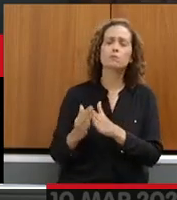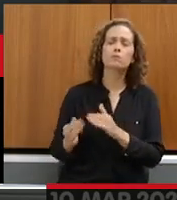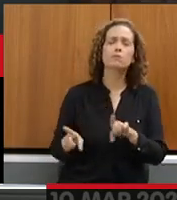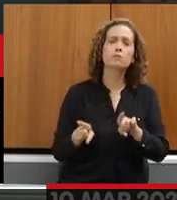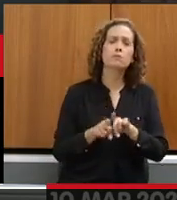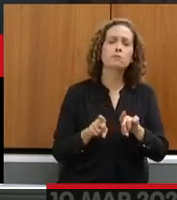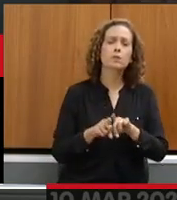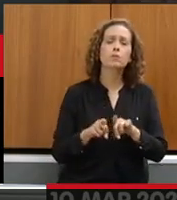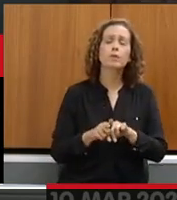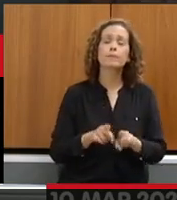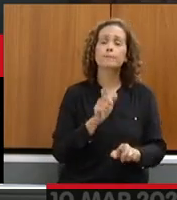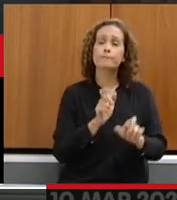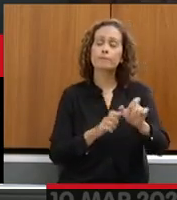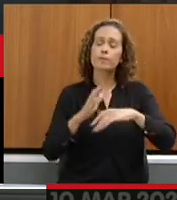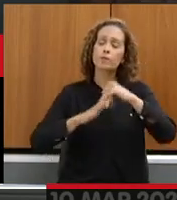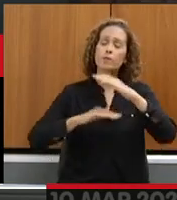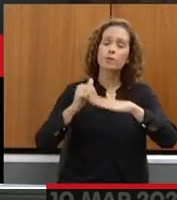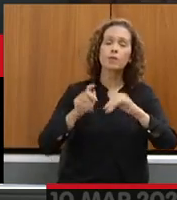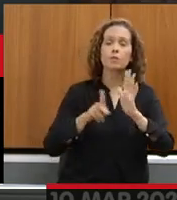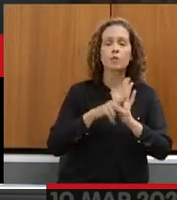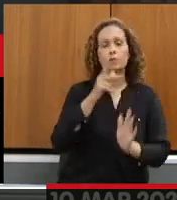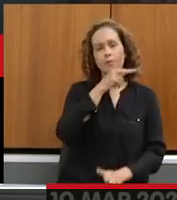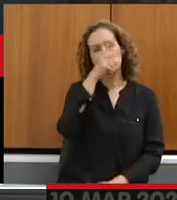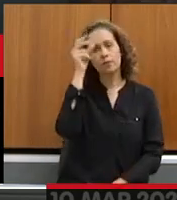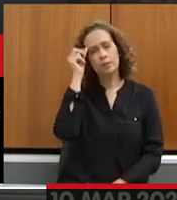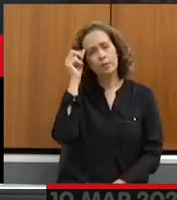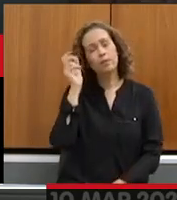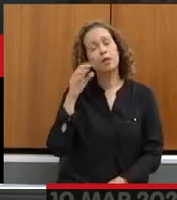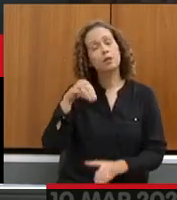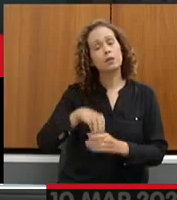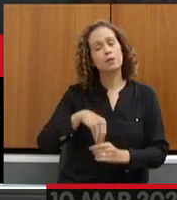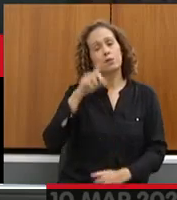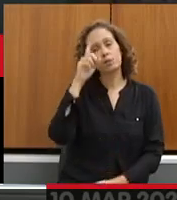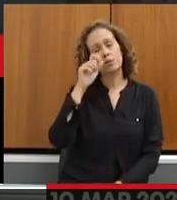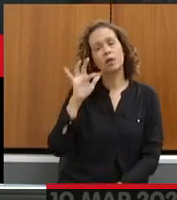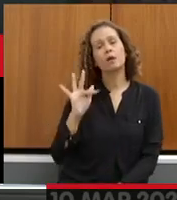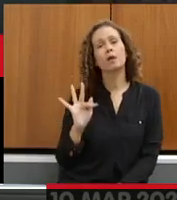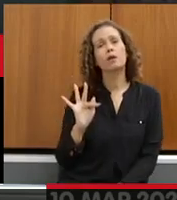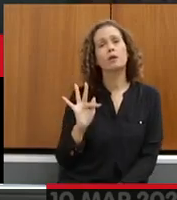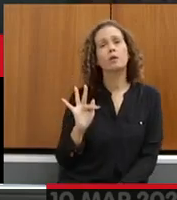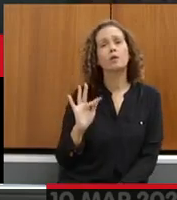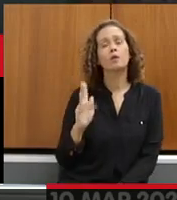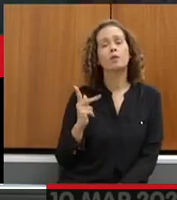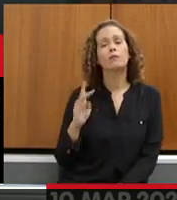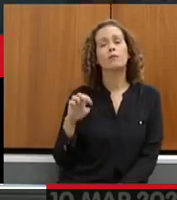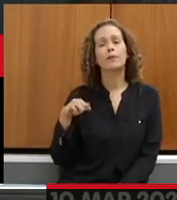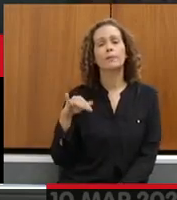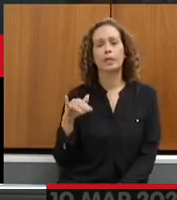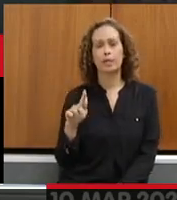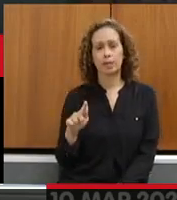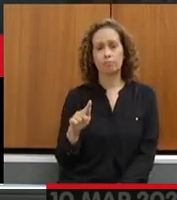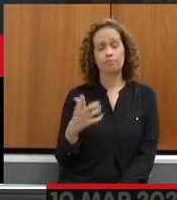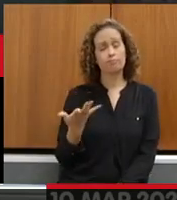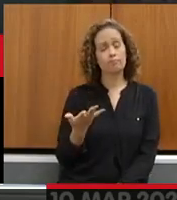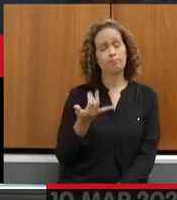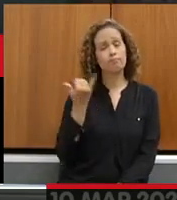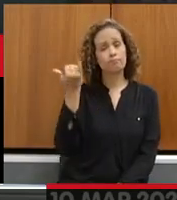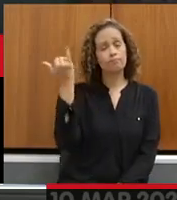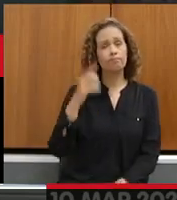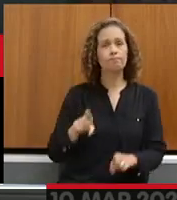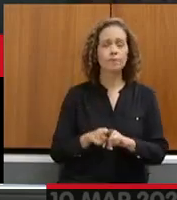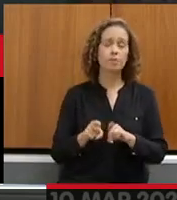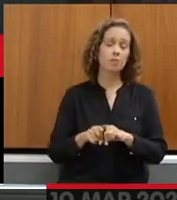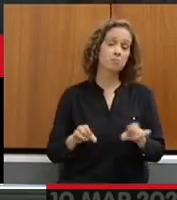da prefeitura também no hospital da fhemig é uma parceria que eu acho que é muito importante também enfim